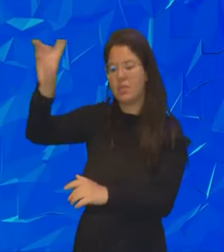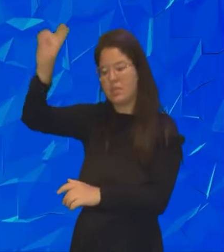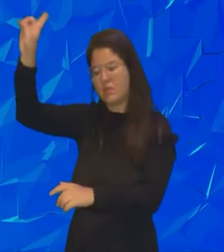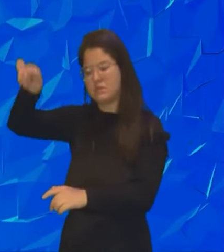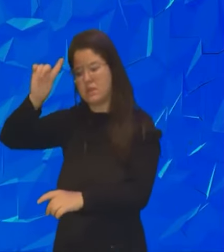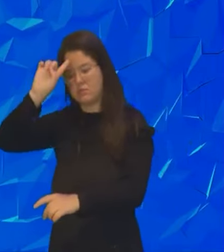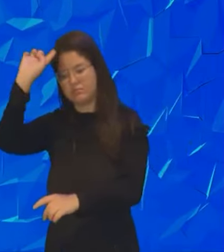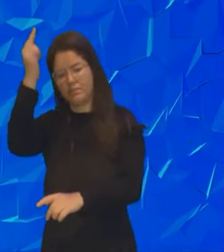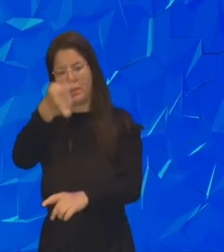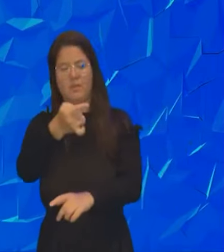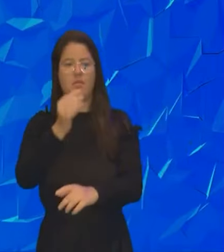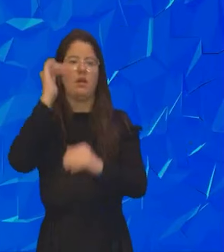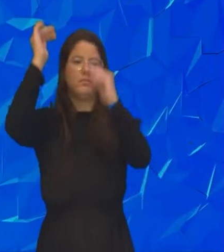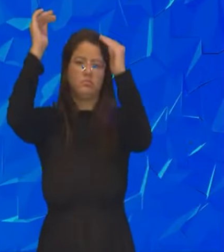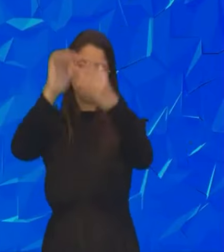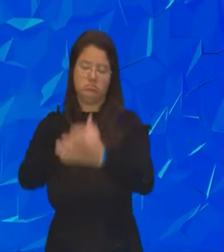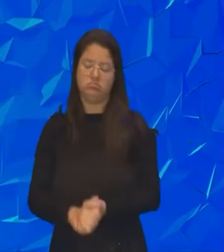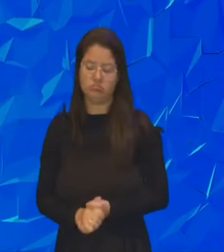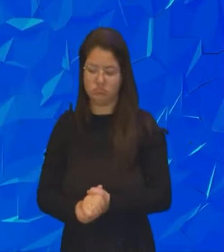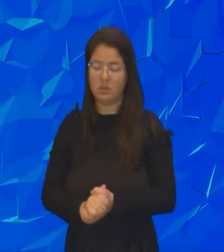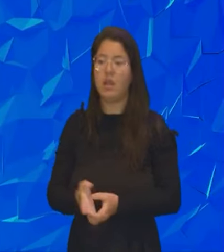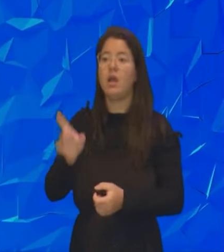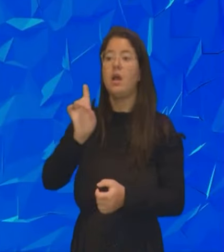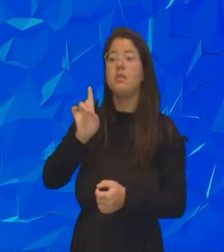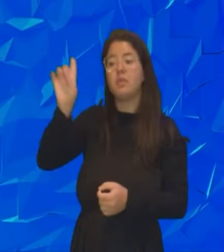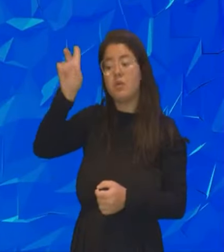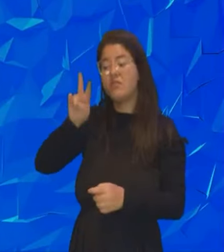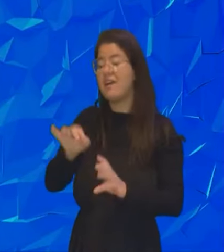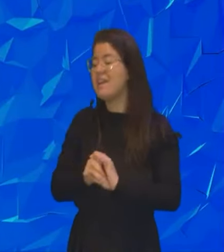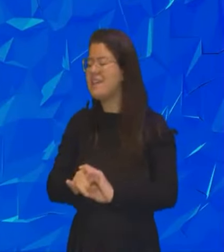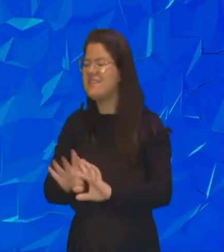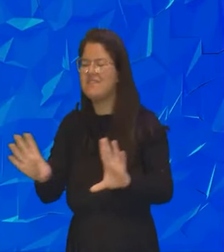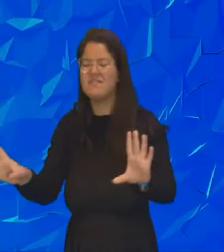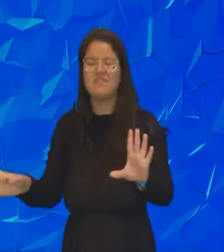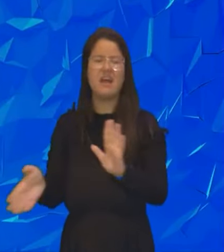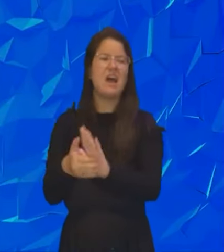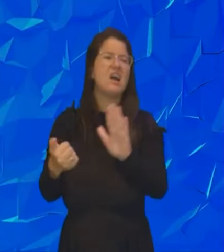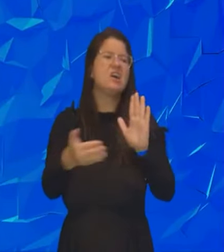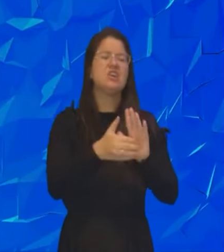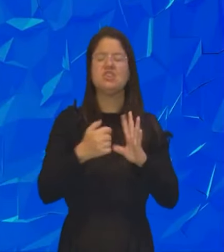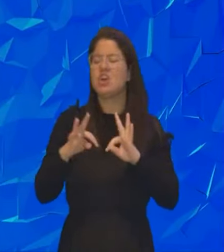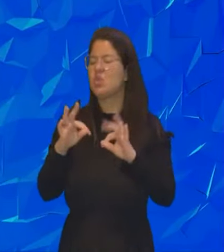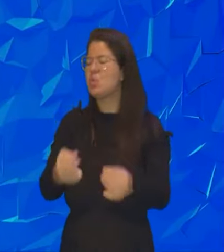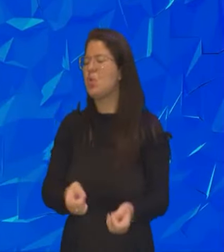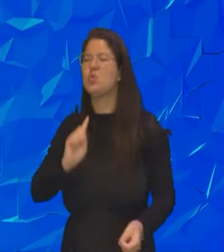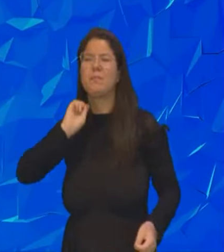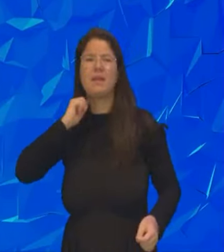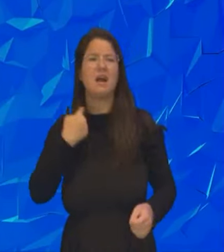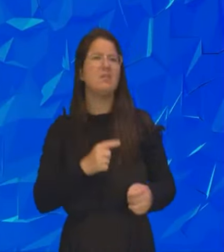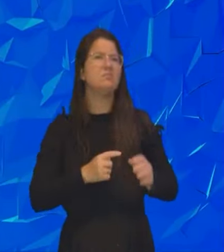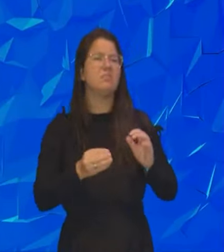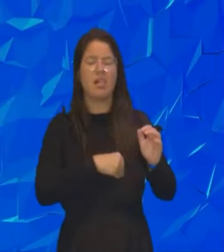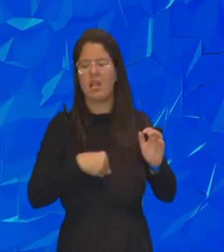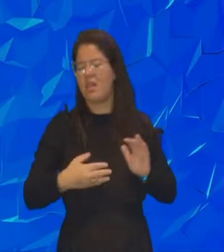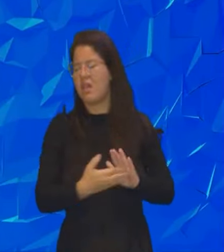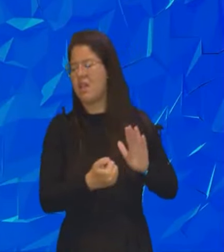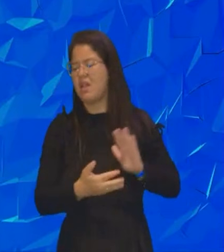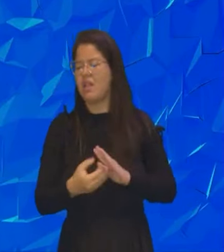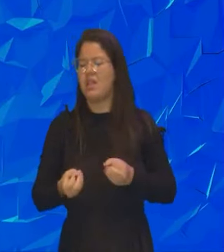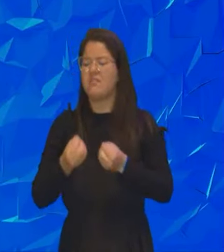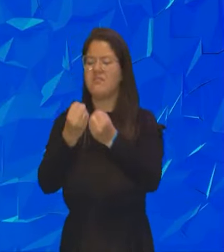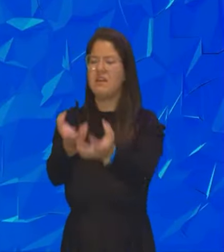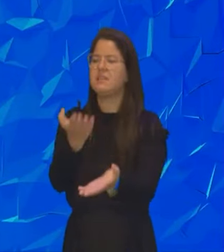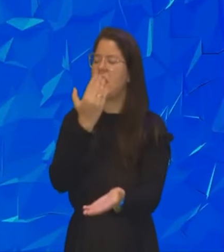seu Deus. Eu os livrarei de todas as suas impurezas. Farei vir o